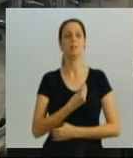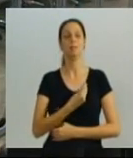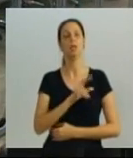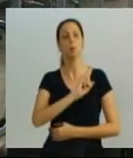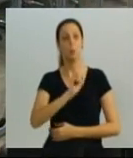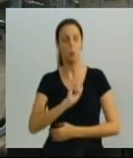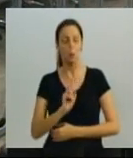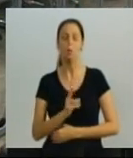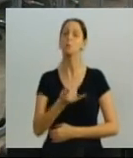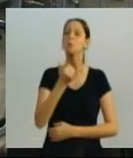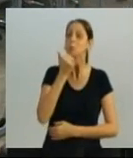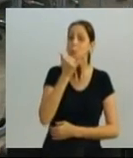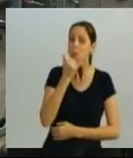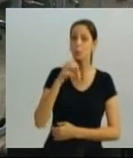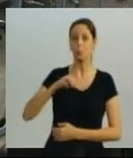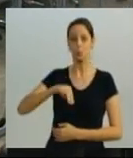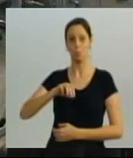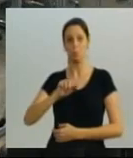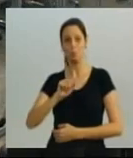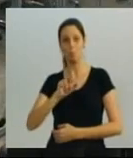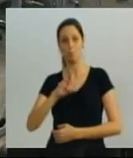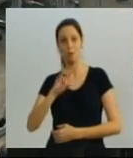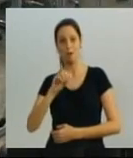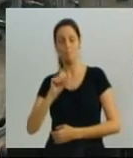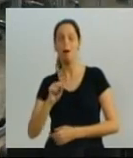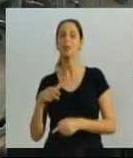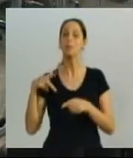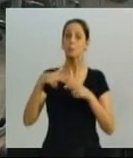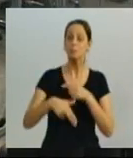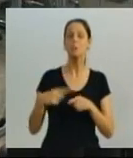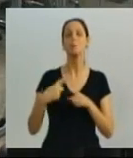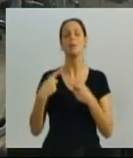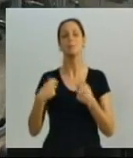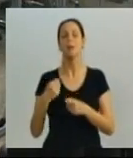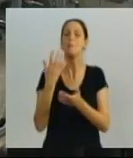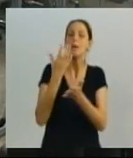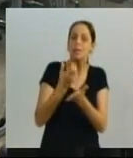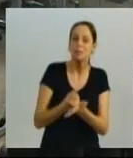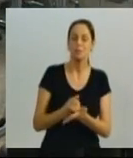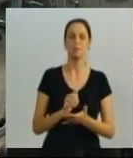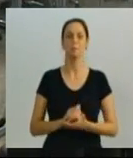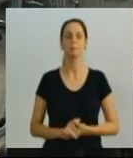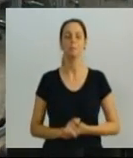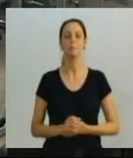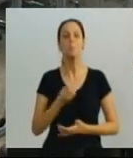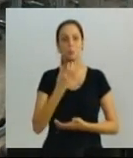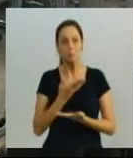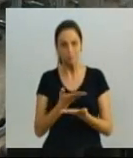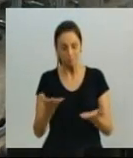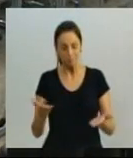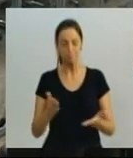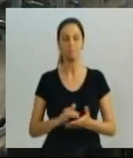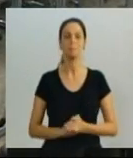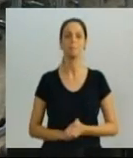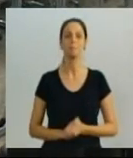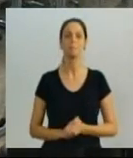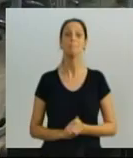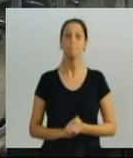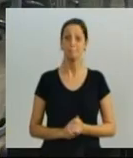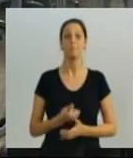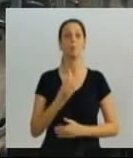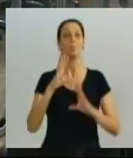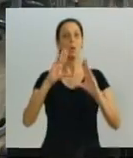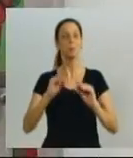Marco, desculpa a cortada aqui, era para fazer o registro mesmo. Muito bem. Muito boa noite a